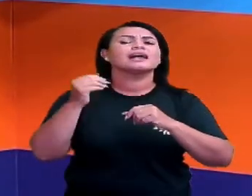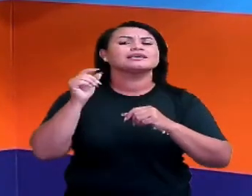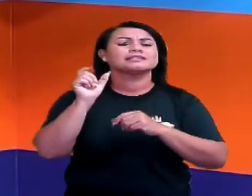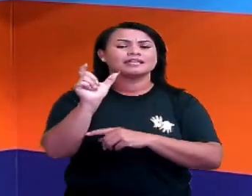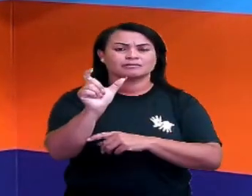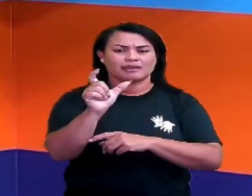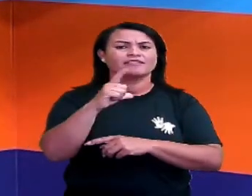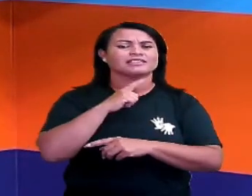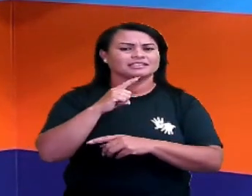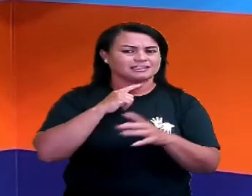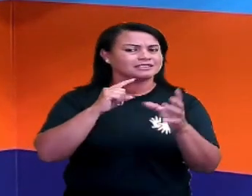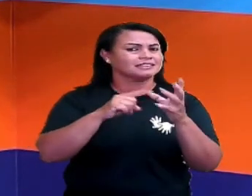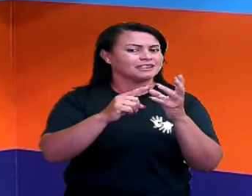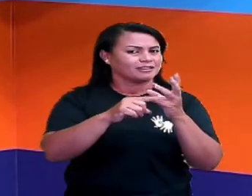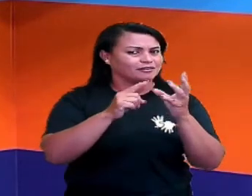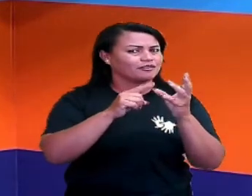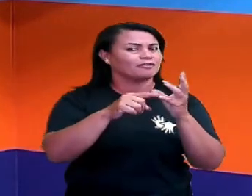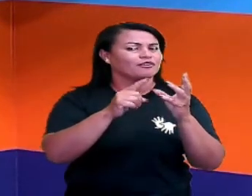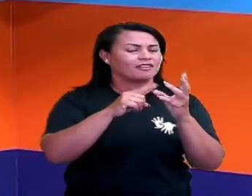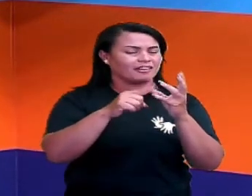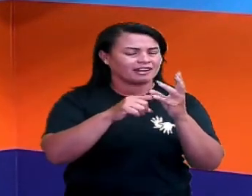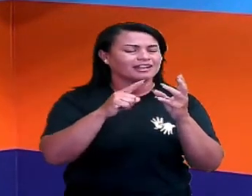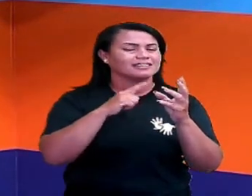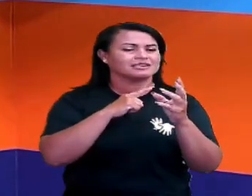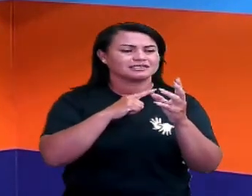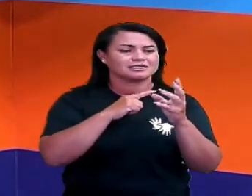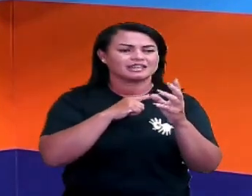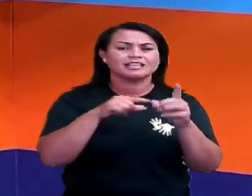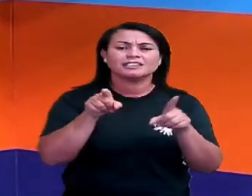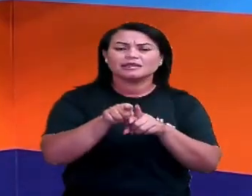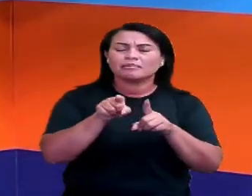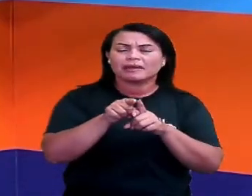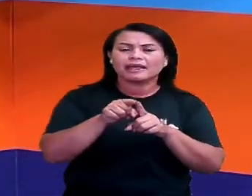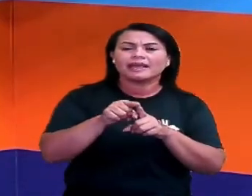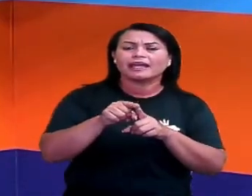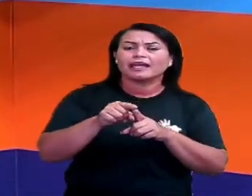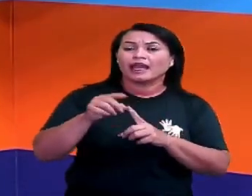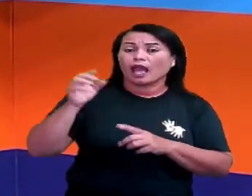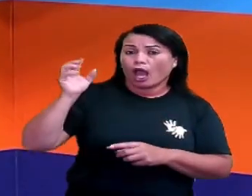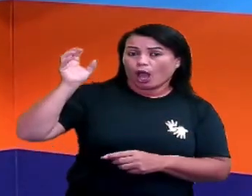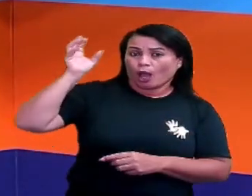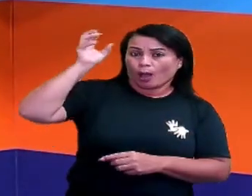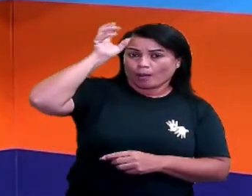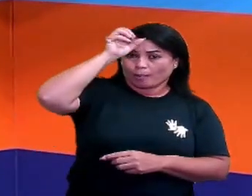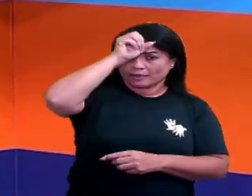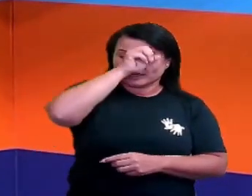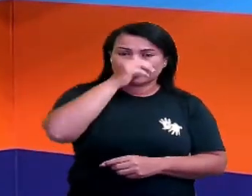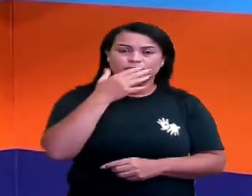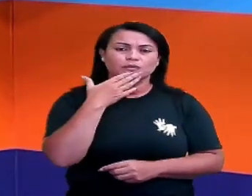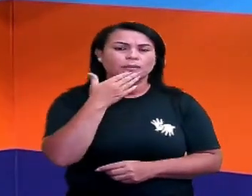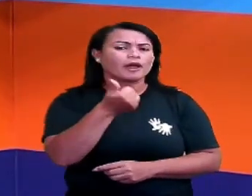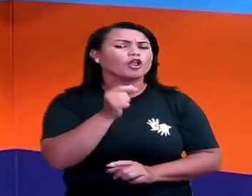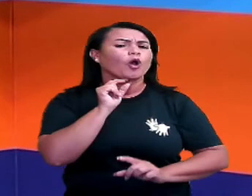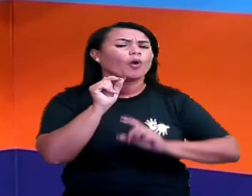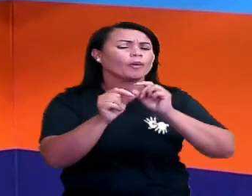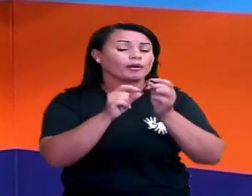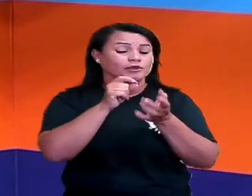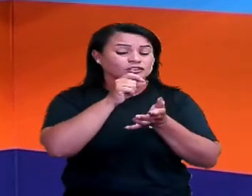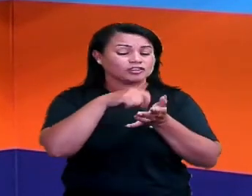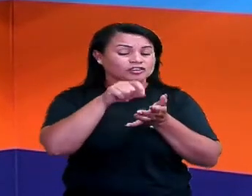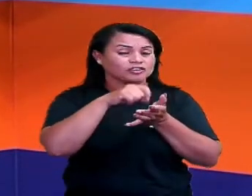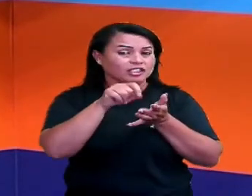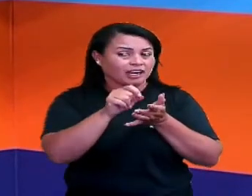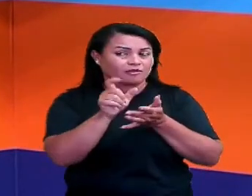existem vogais. E compreendemos um pouquinho melhor que quando a gente escreve